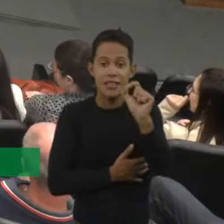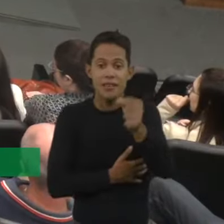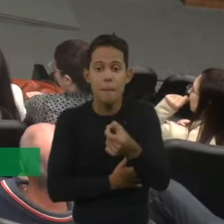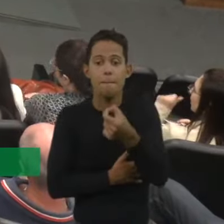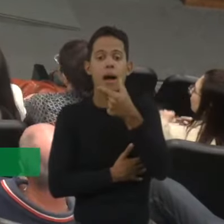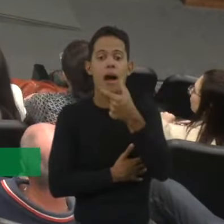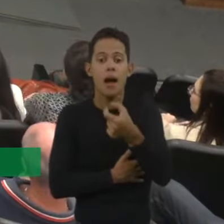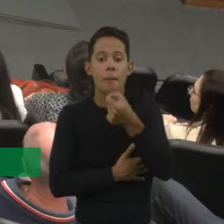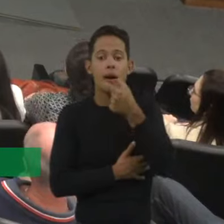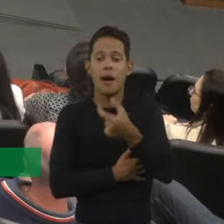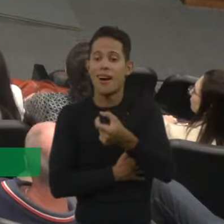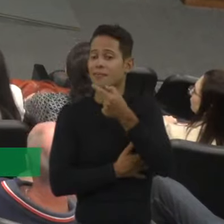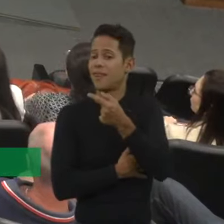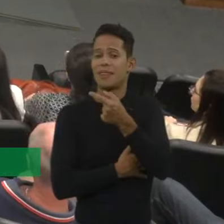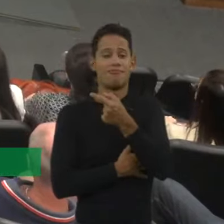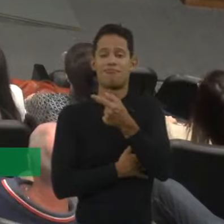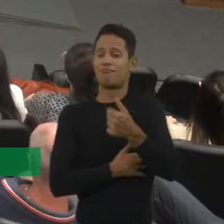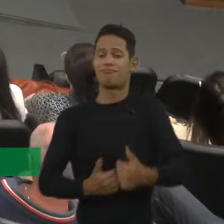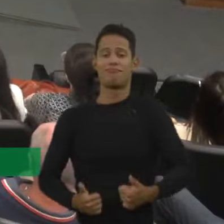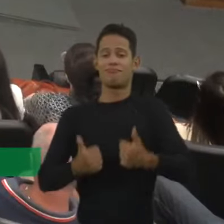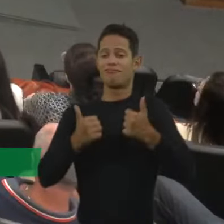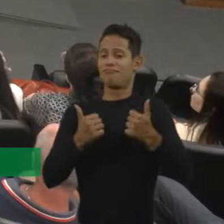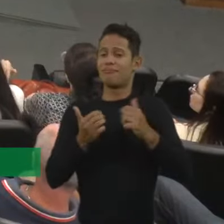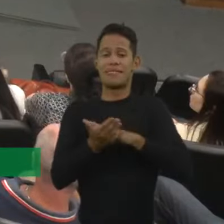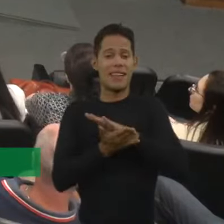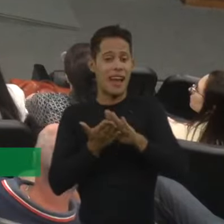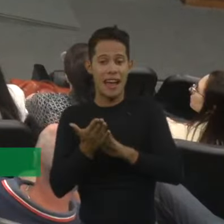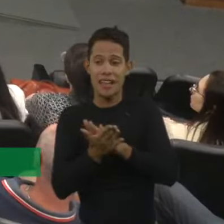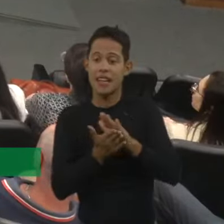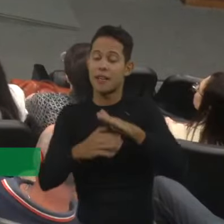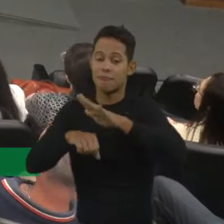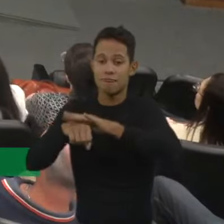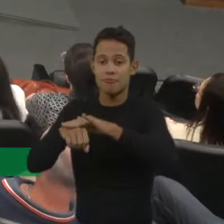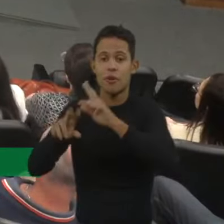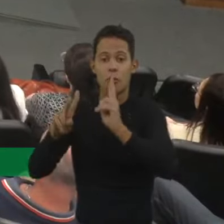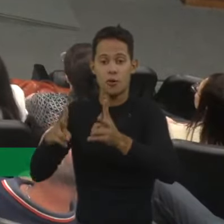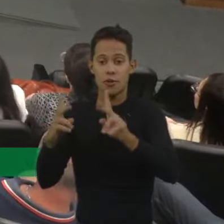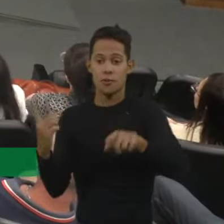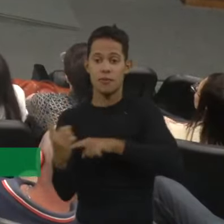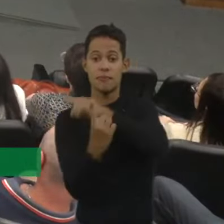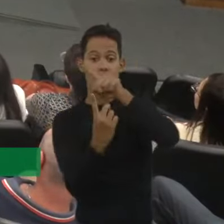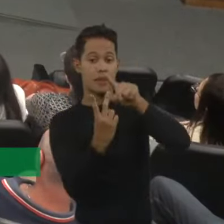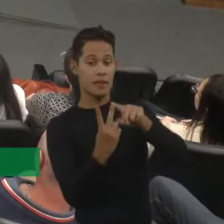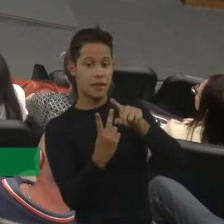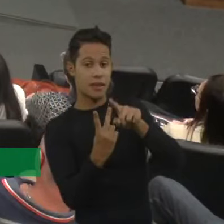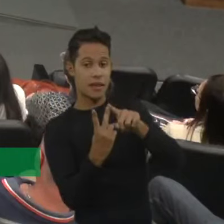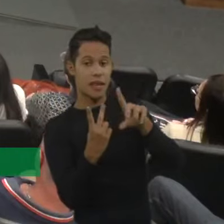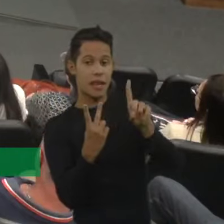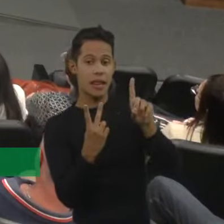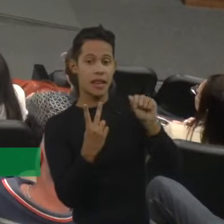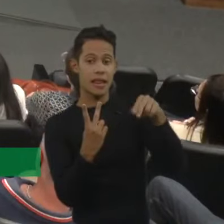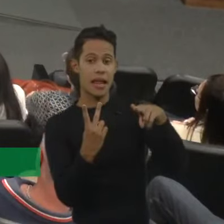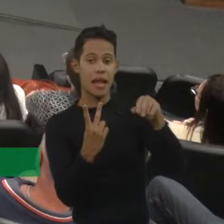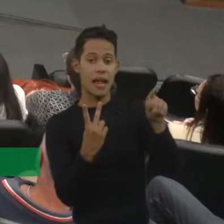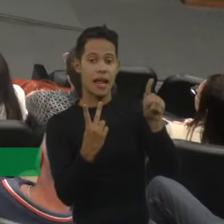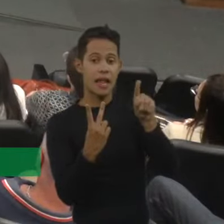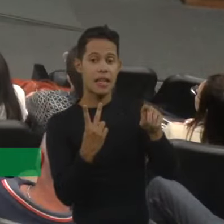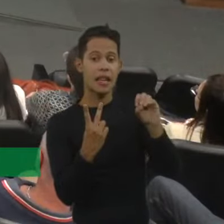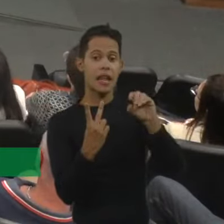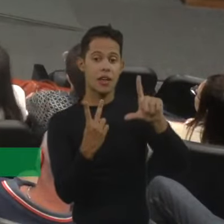têm crises, às vezes, bem frequentes. E o danazol, também disponível no SUS,